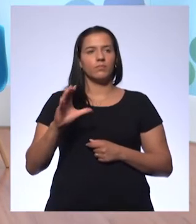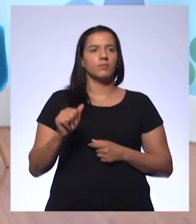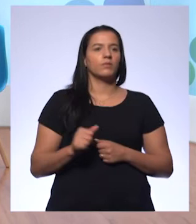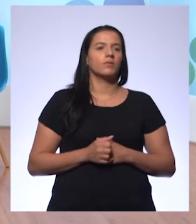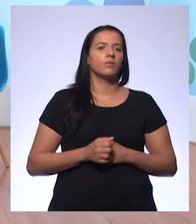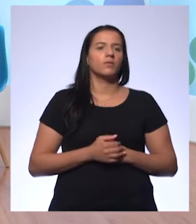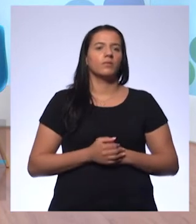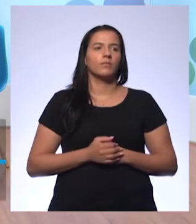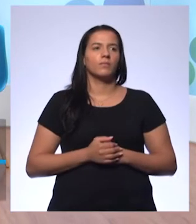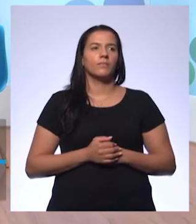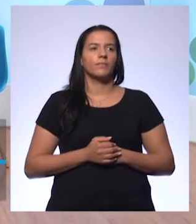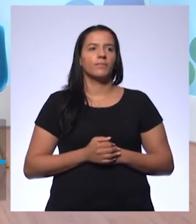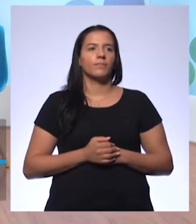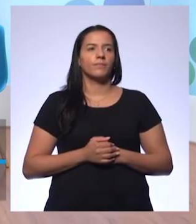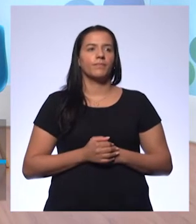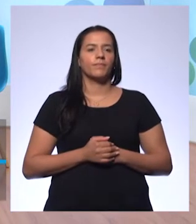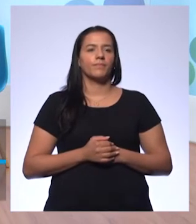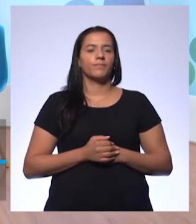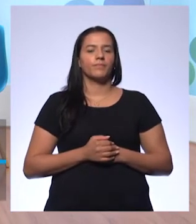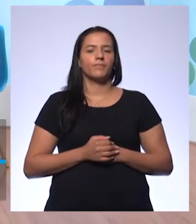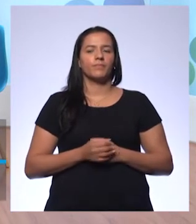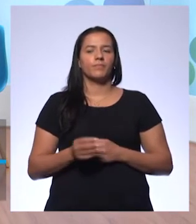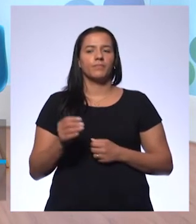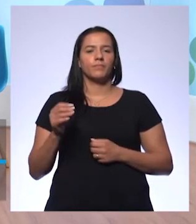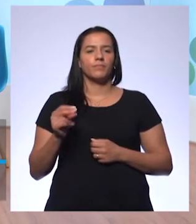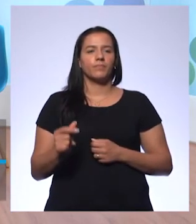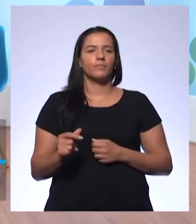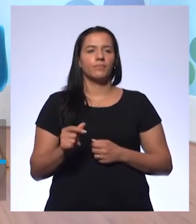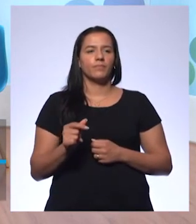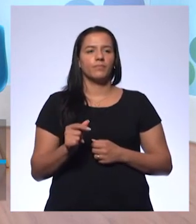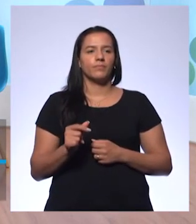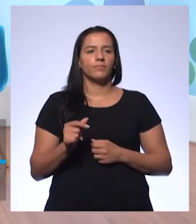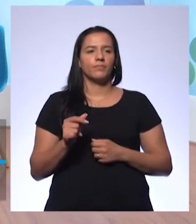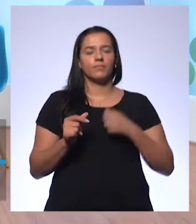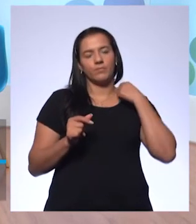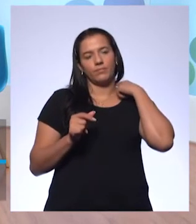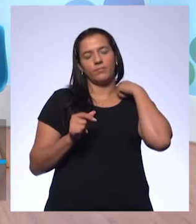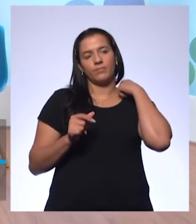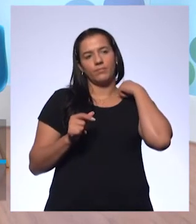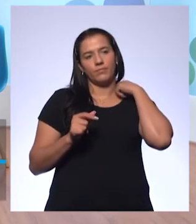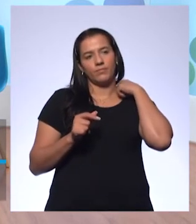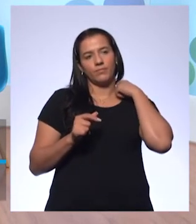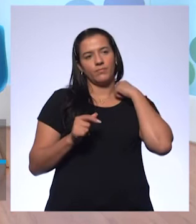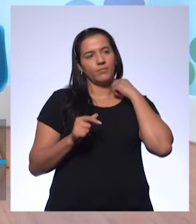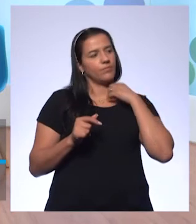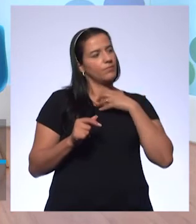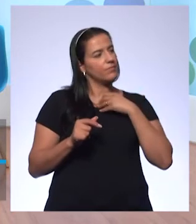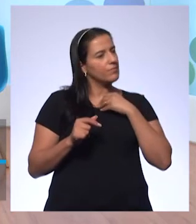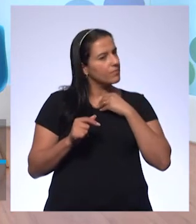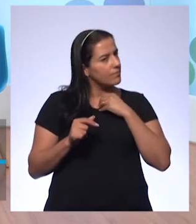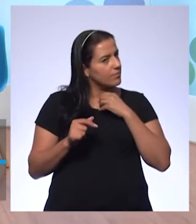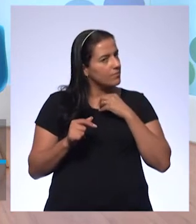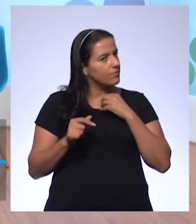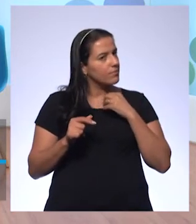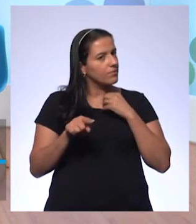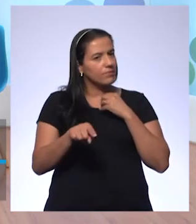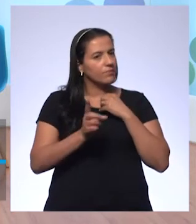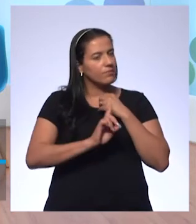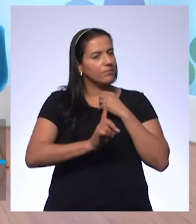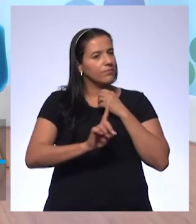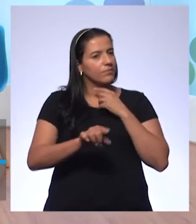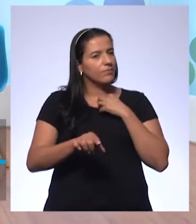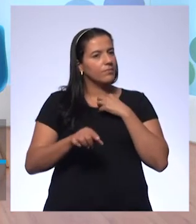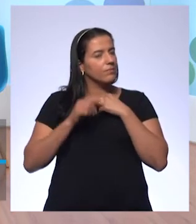aí para depois a gente responder? Da Daiane, Sim. A infecção urinária é transmitida por bactéria. Ela está pedindo